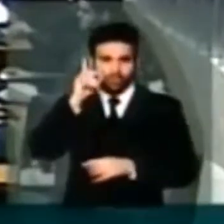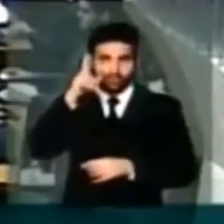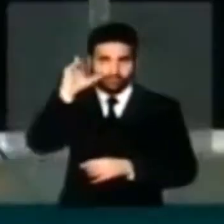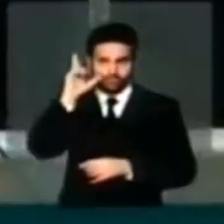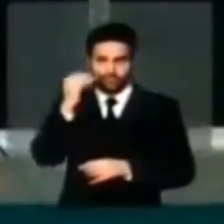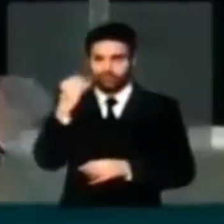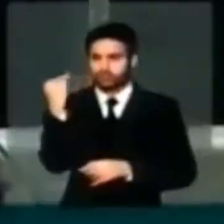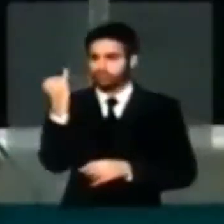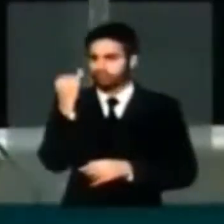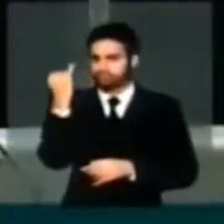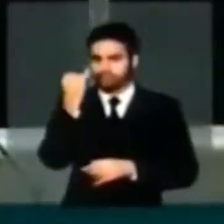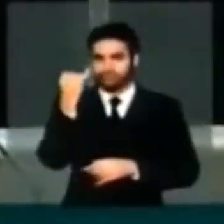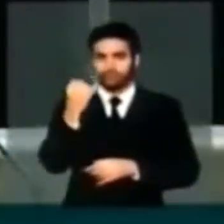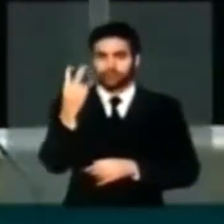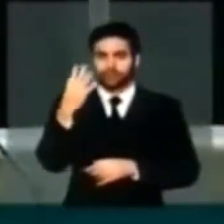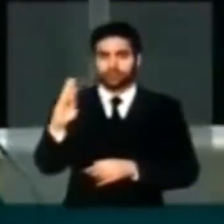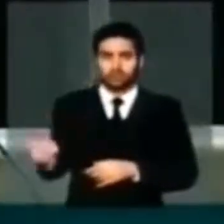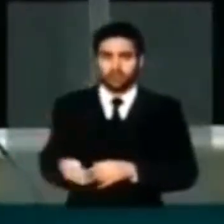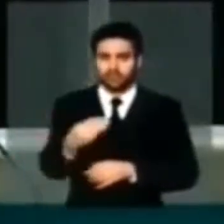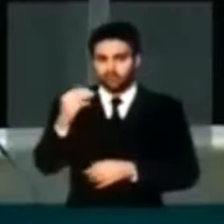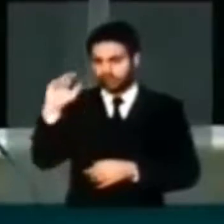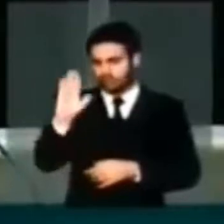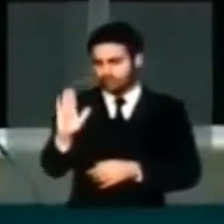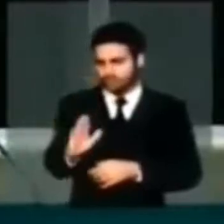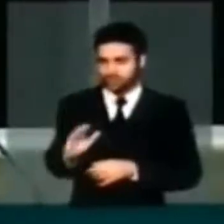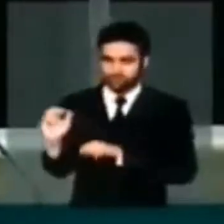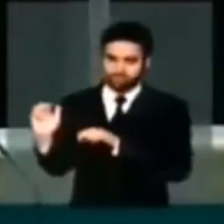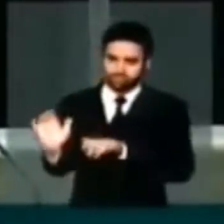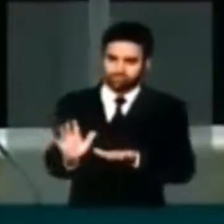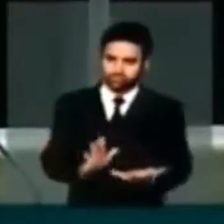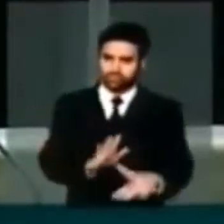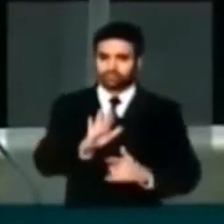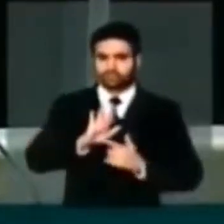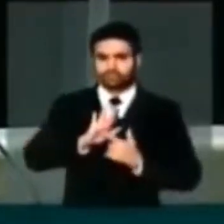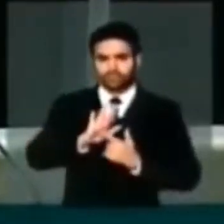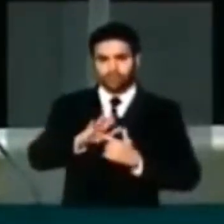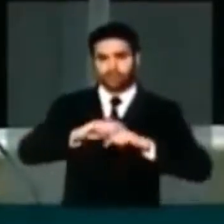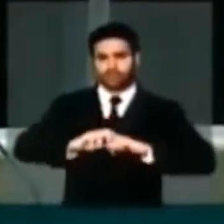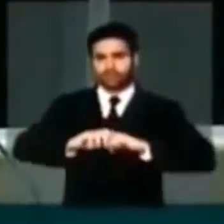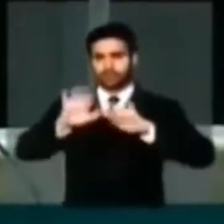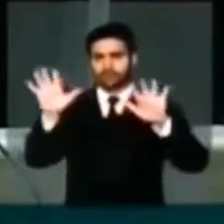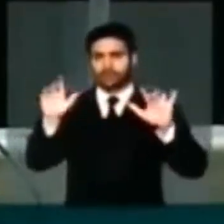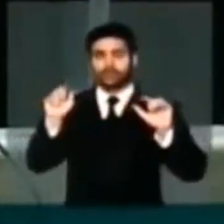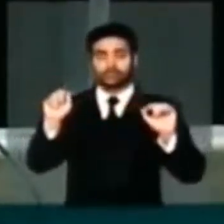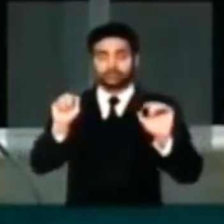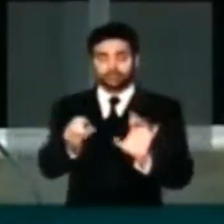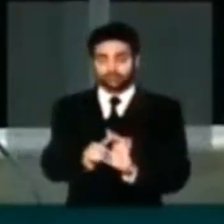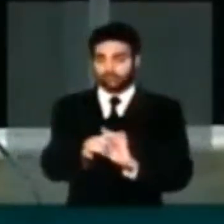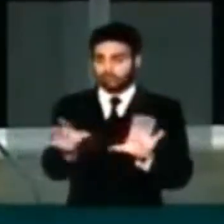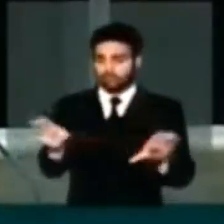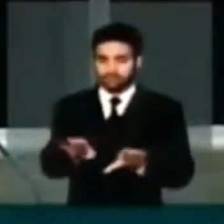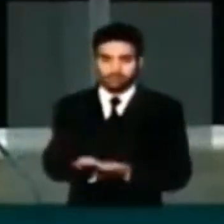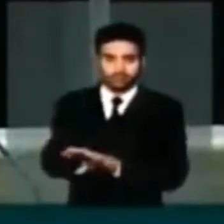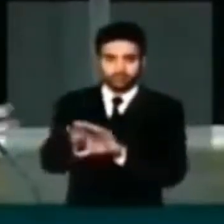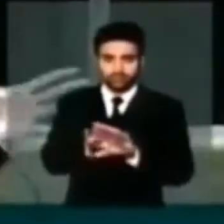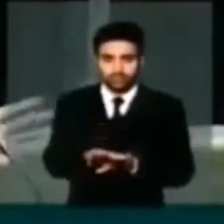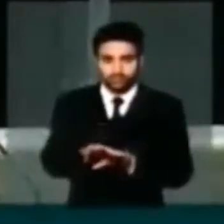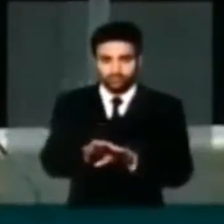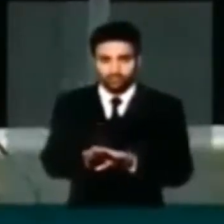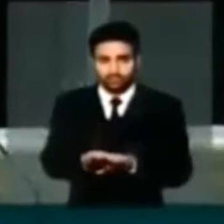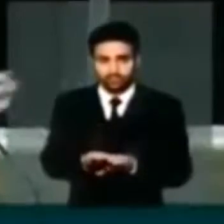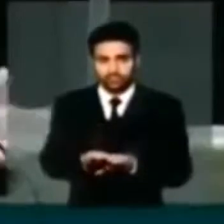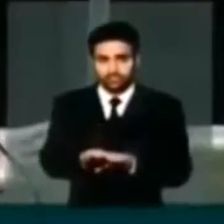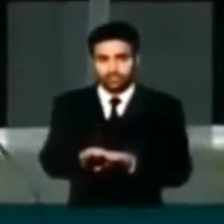a qual 2 milhões de brasileiros foram para as ruas, uma demonstração clara de liberdade e democracia